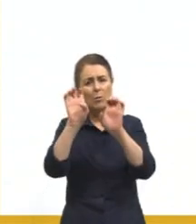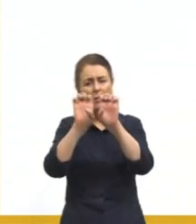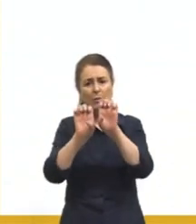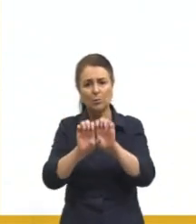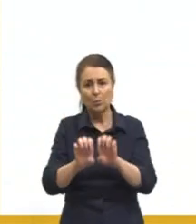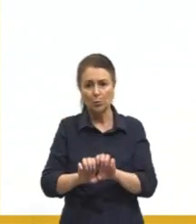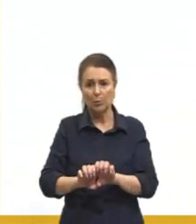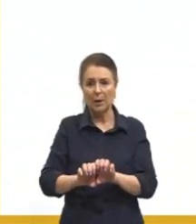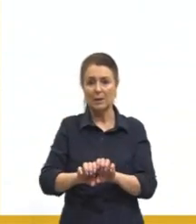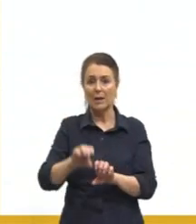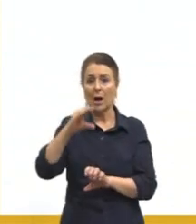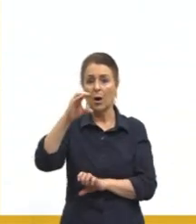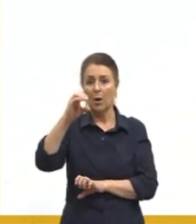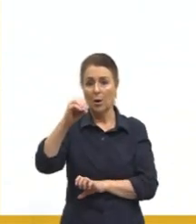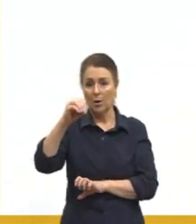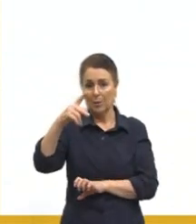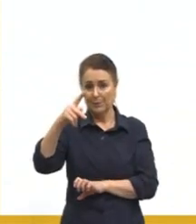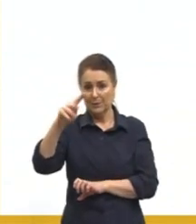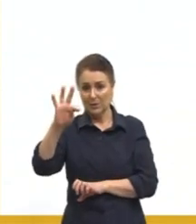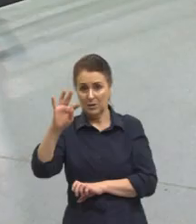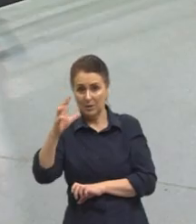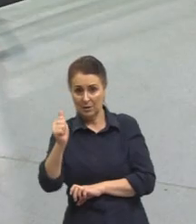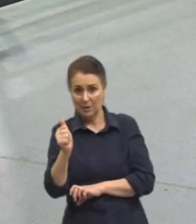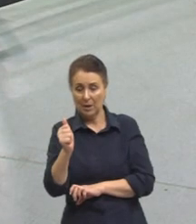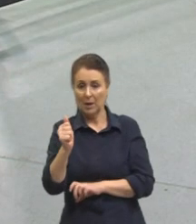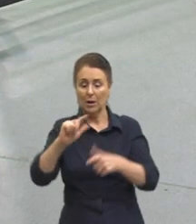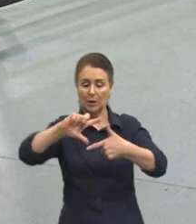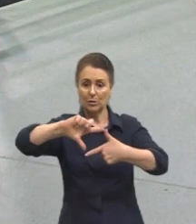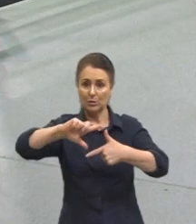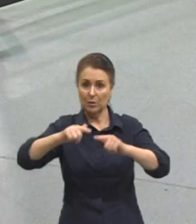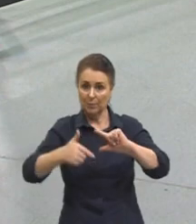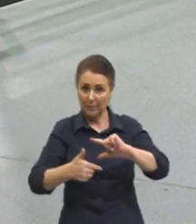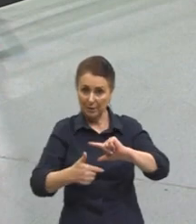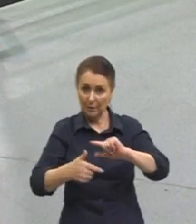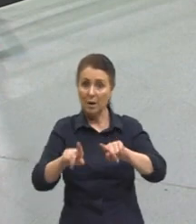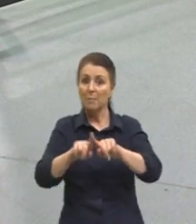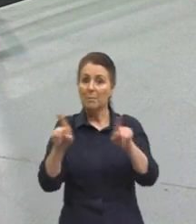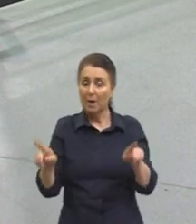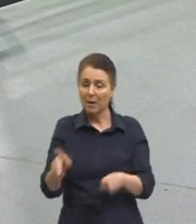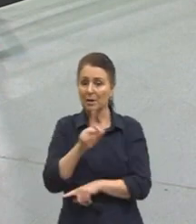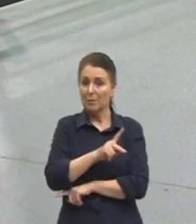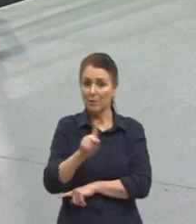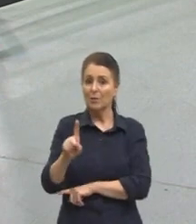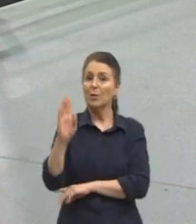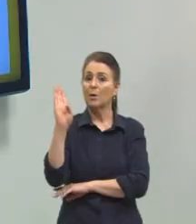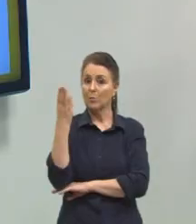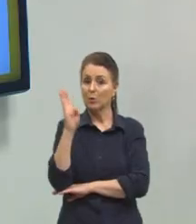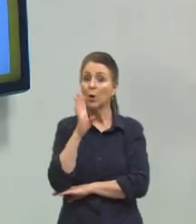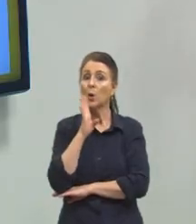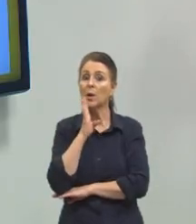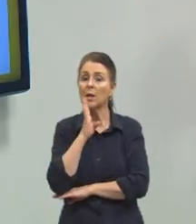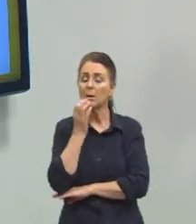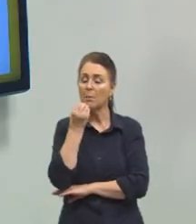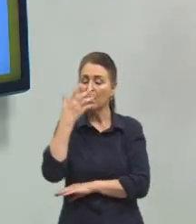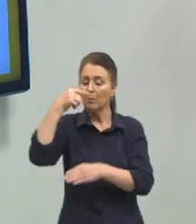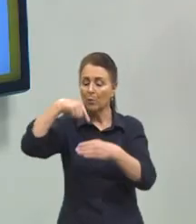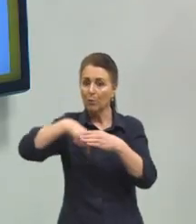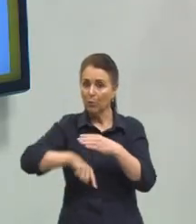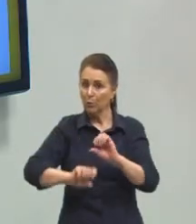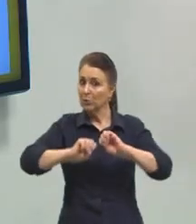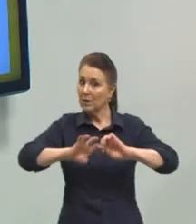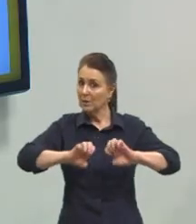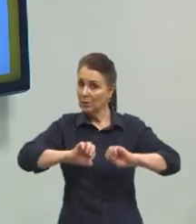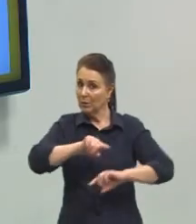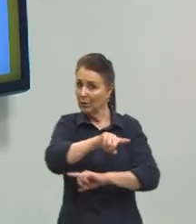geométrica Mas a gente não olhou todos os detalhes conforme a profe elenise né conhece e provavelmente passou né para vocês mas